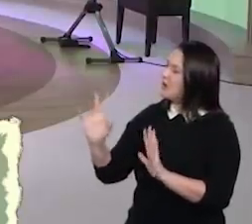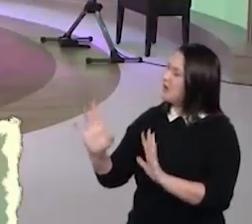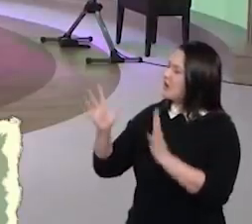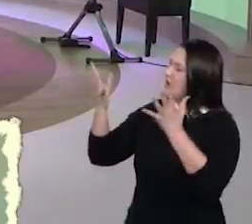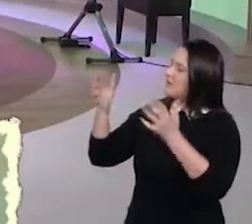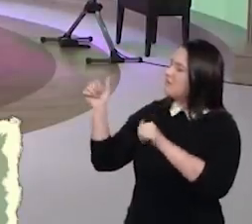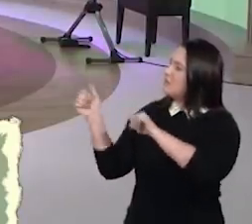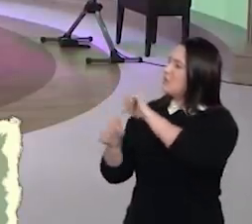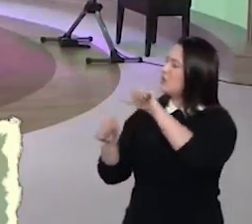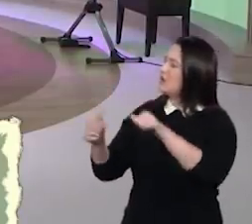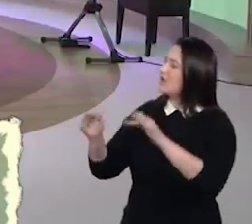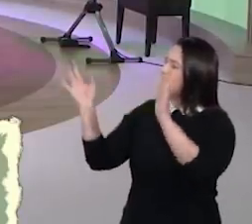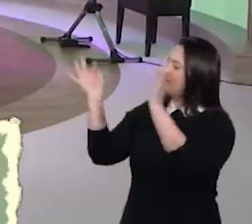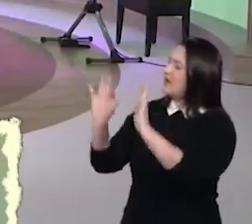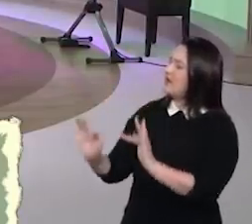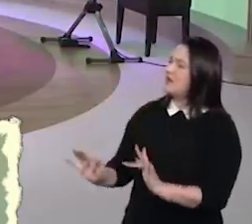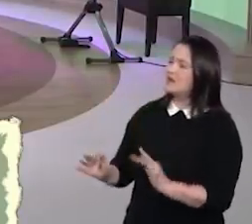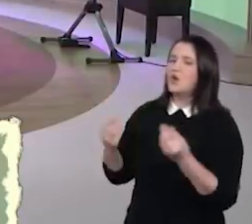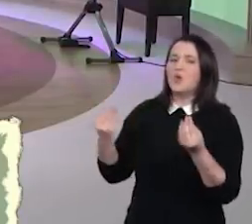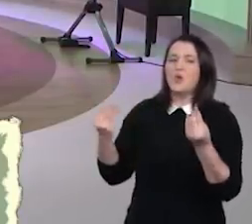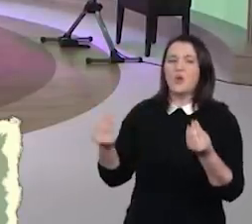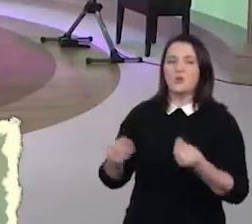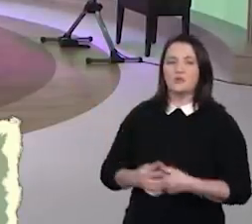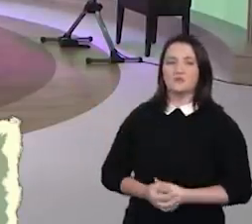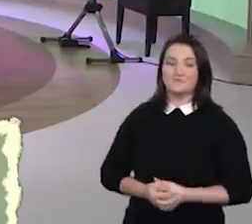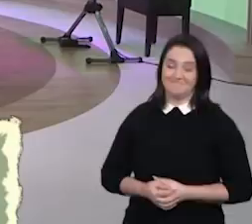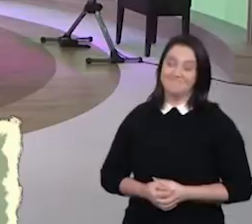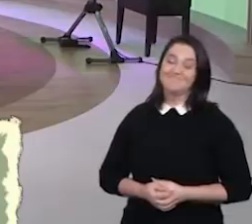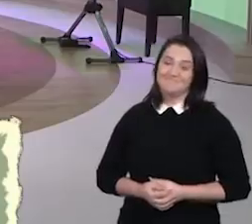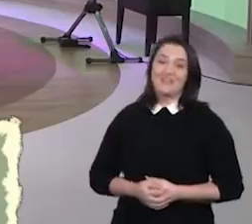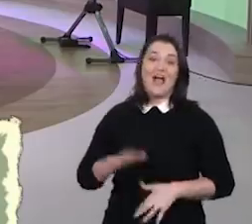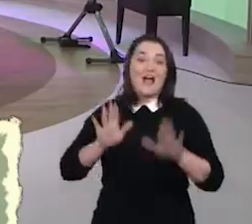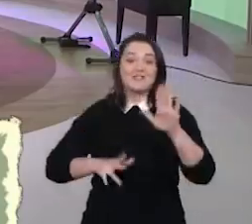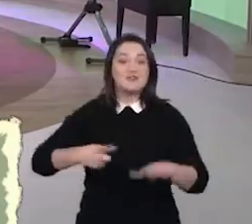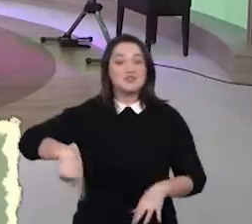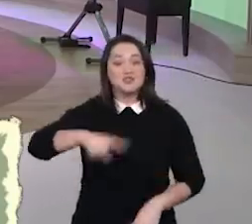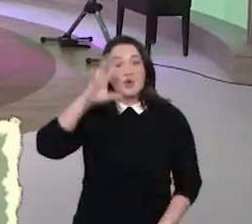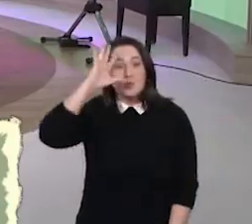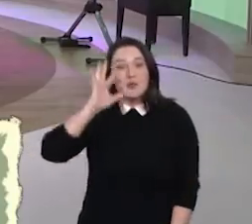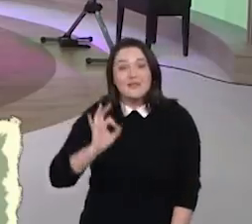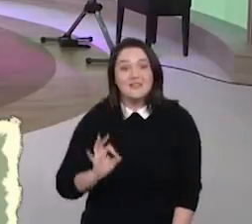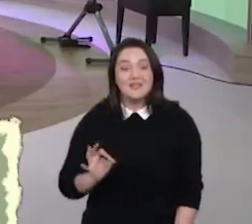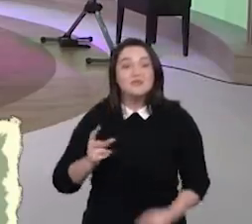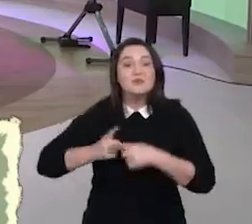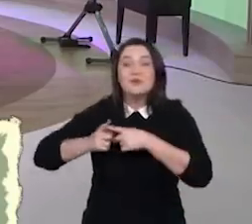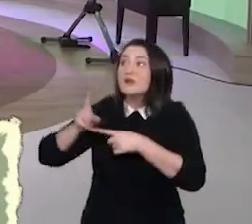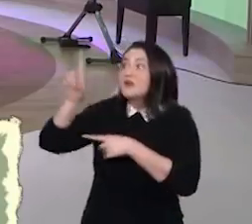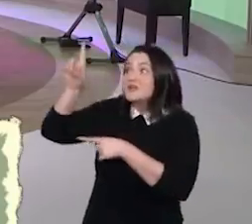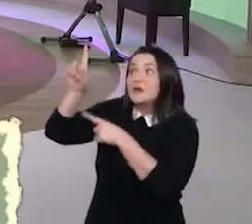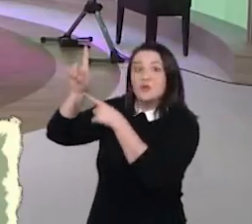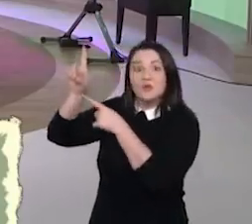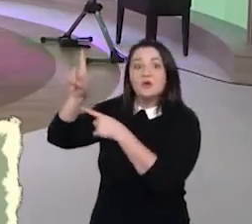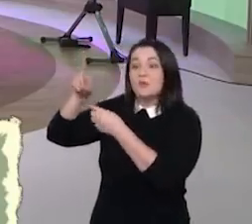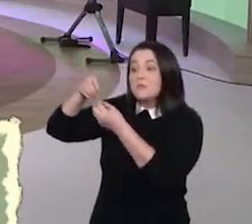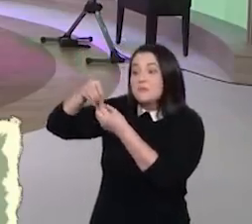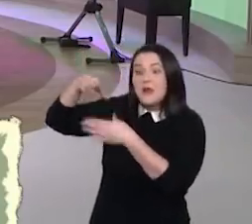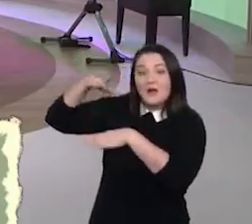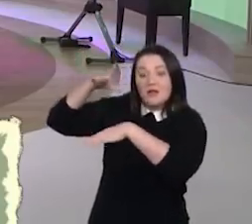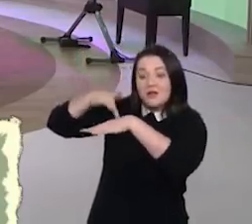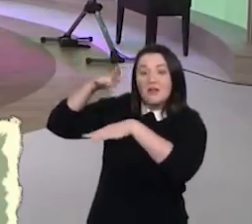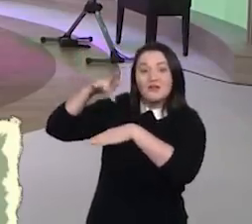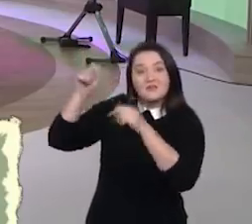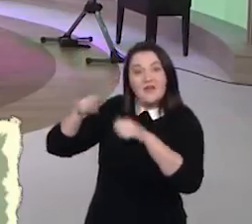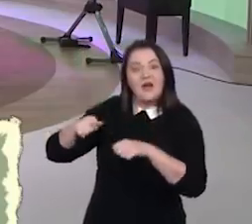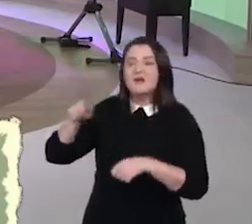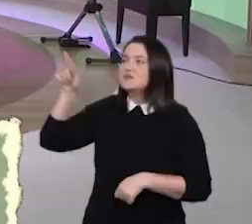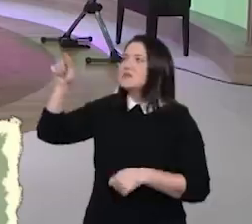pode? Quando Jesus atua nas nossas histórias, nem sempre vamos entender o que está acontecendo, mas de uma coisa eu sei: Ele